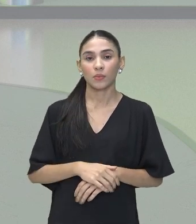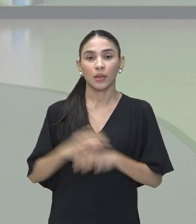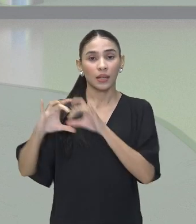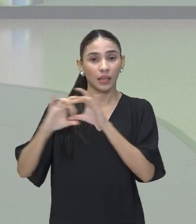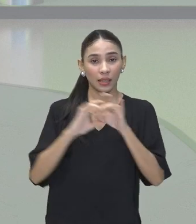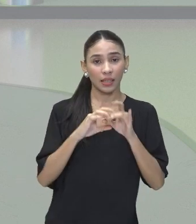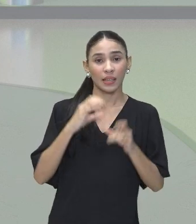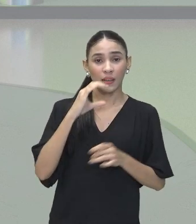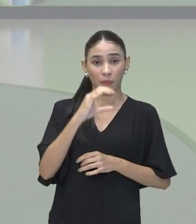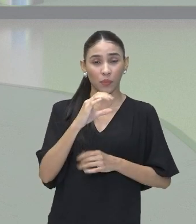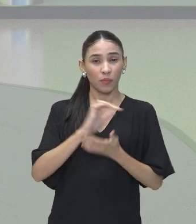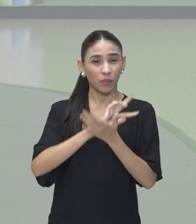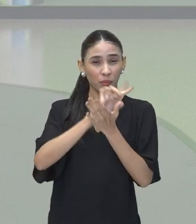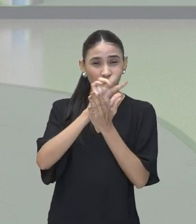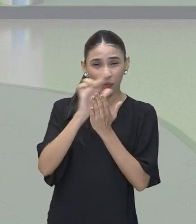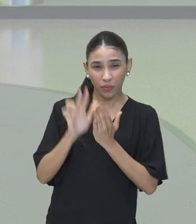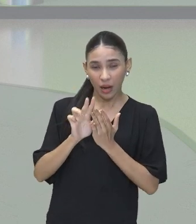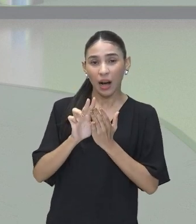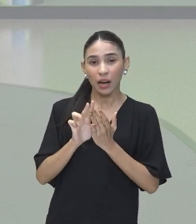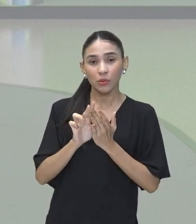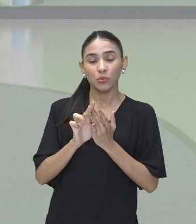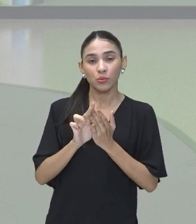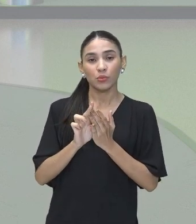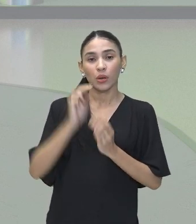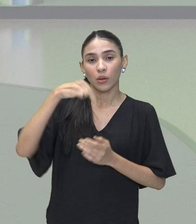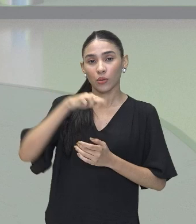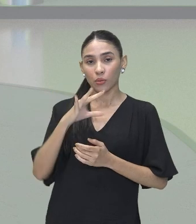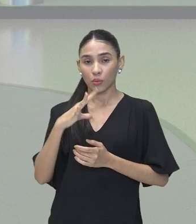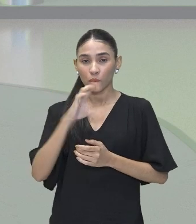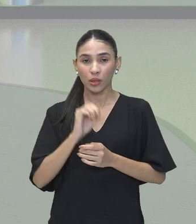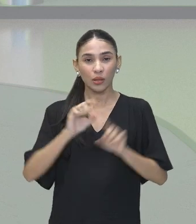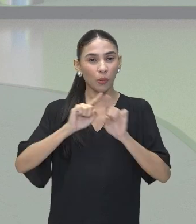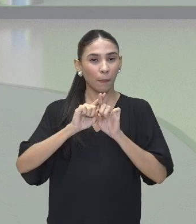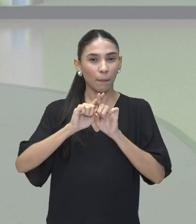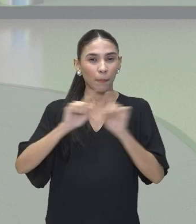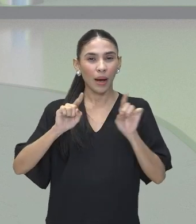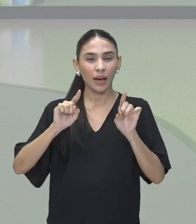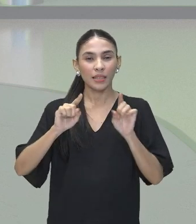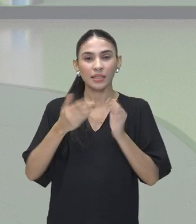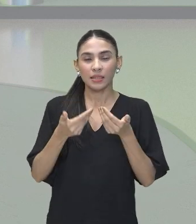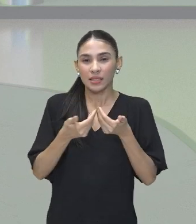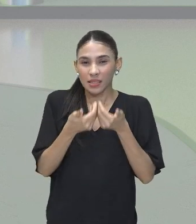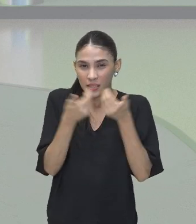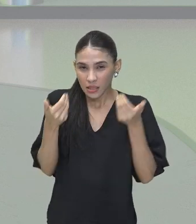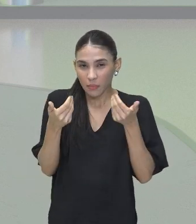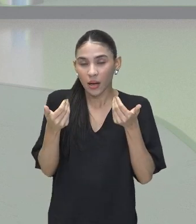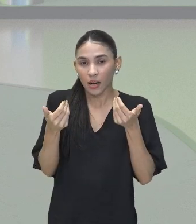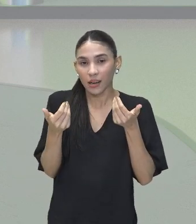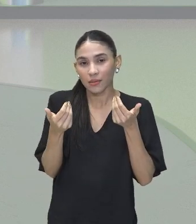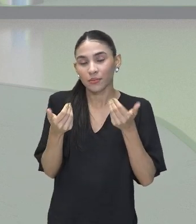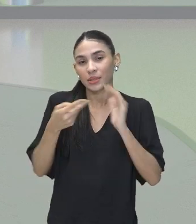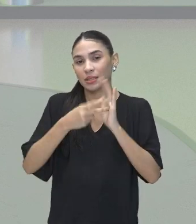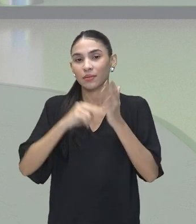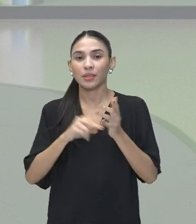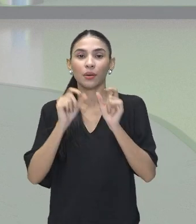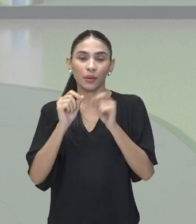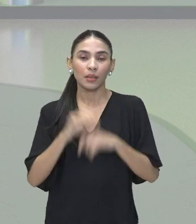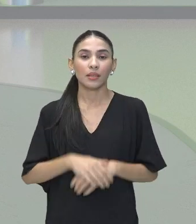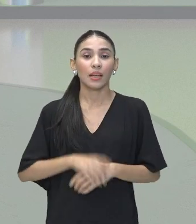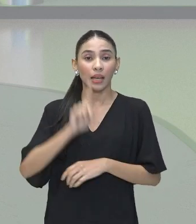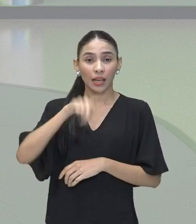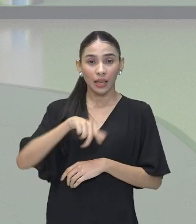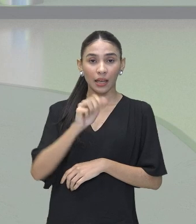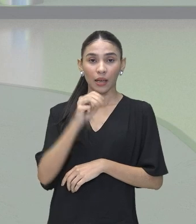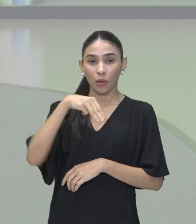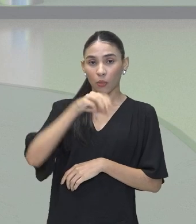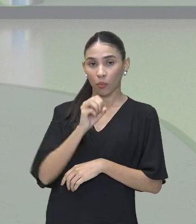sim vários núcleos aromáticos, mas eles não estão coladinhos, não estão unidos, então quer dizer que vai ser uma cadeia